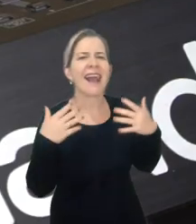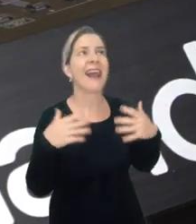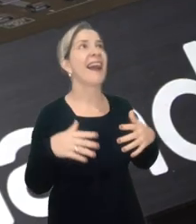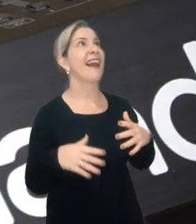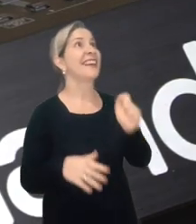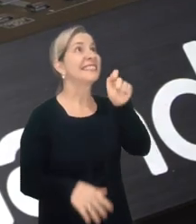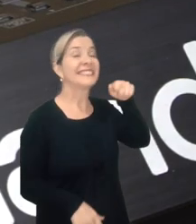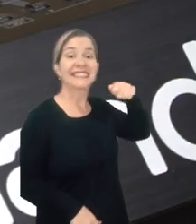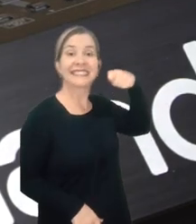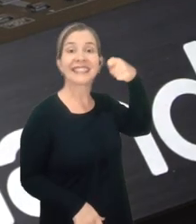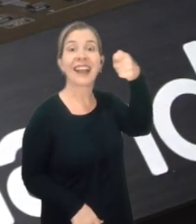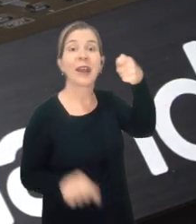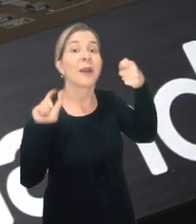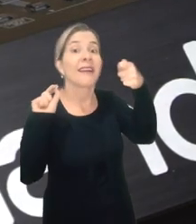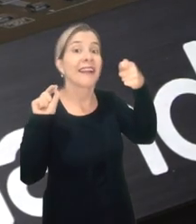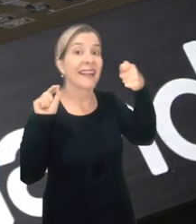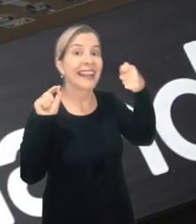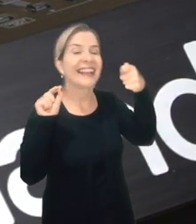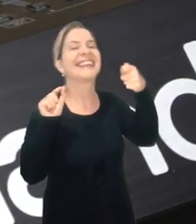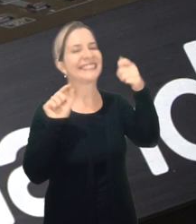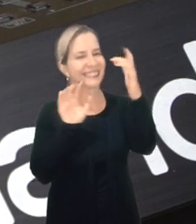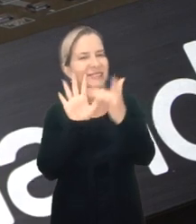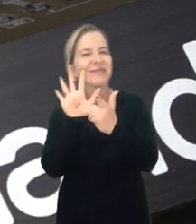louvor, um som maravilhoso,